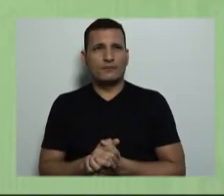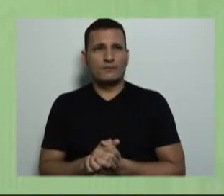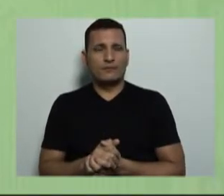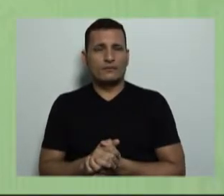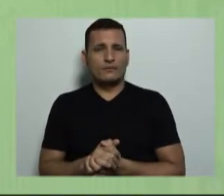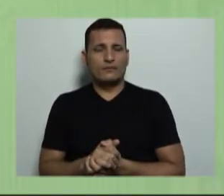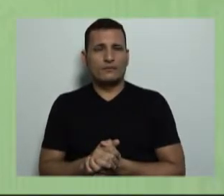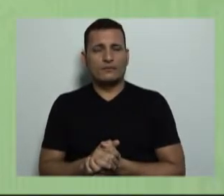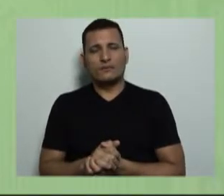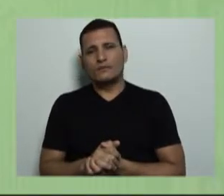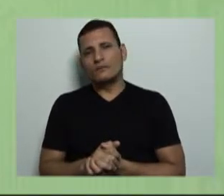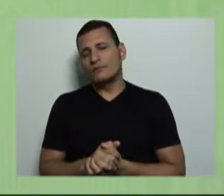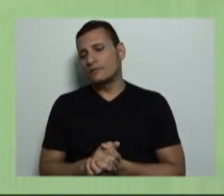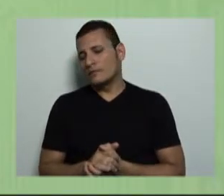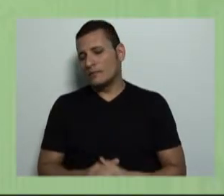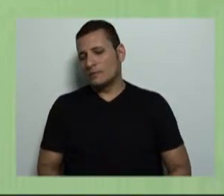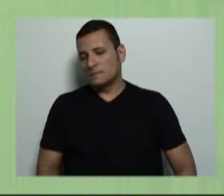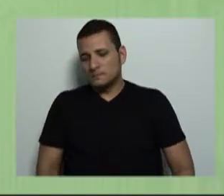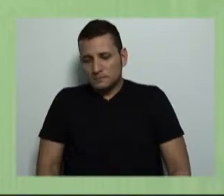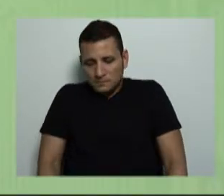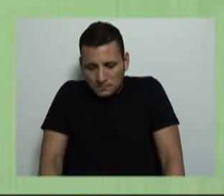primeiro, desculpa,